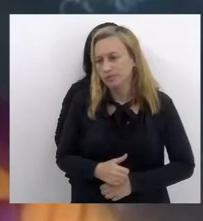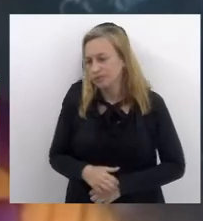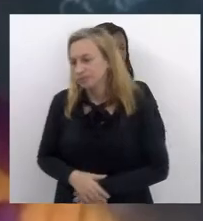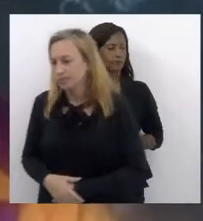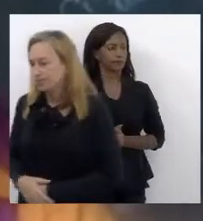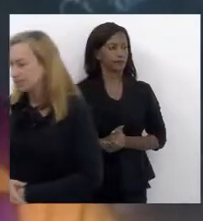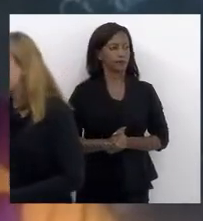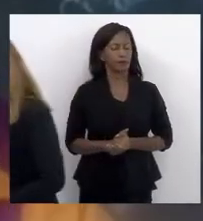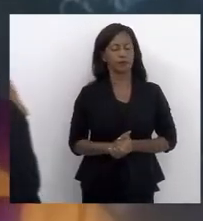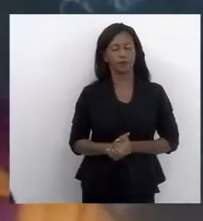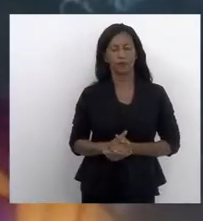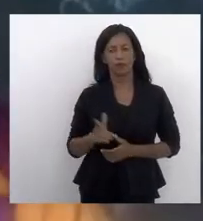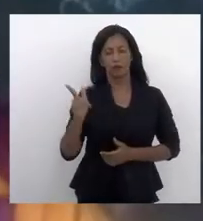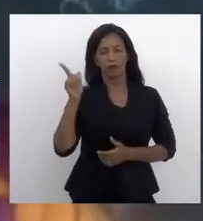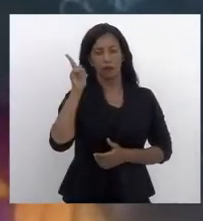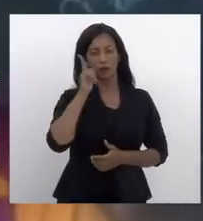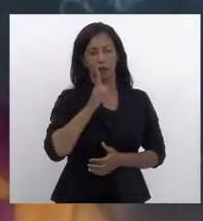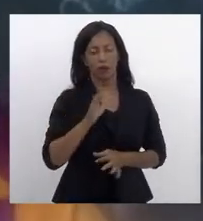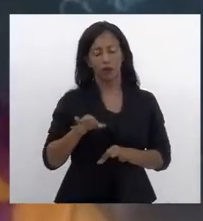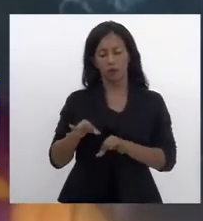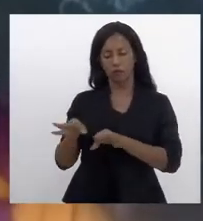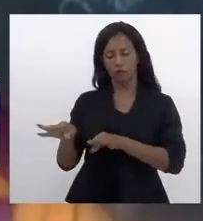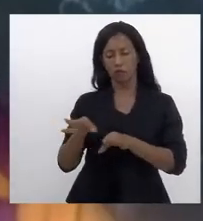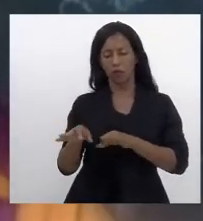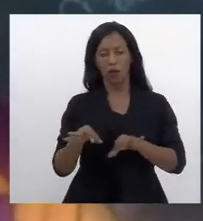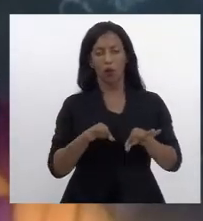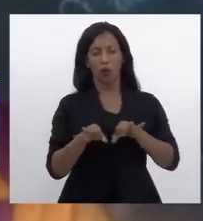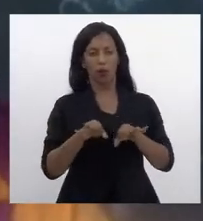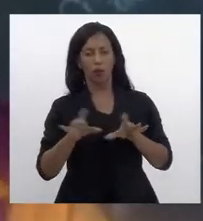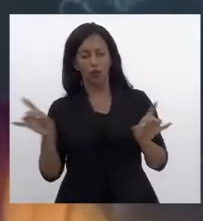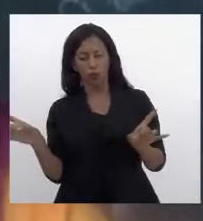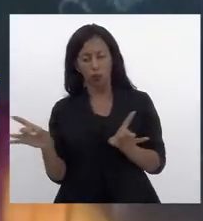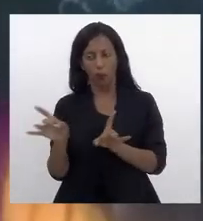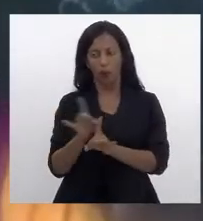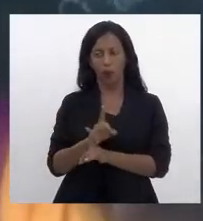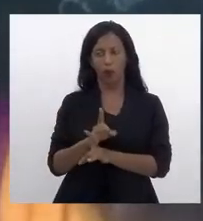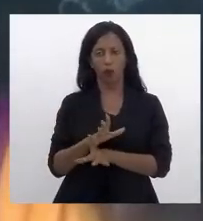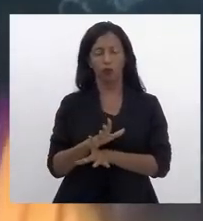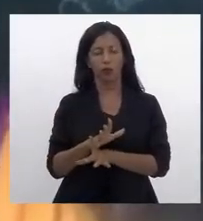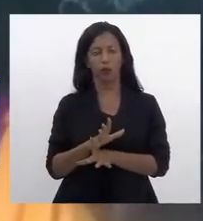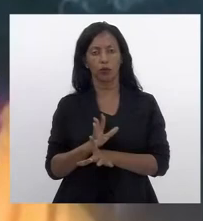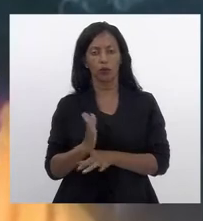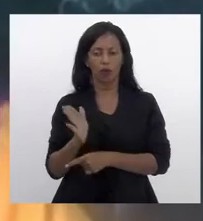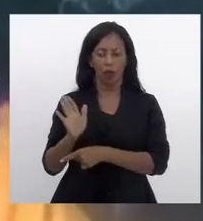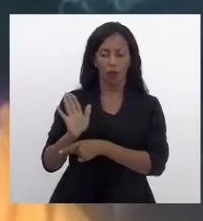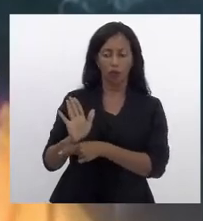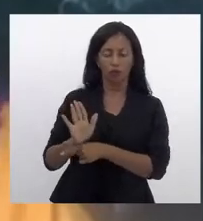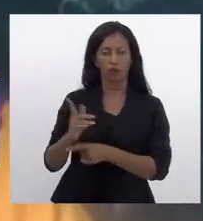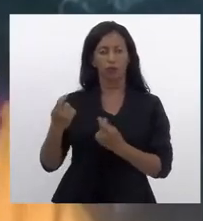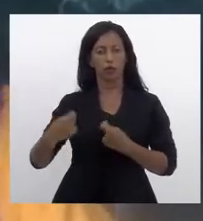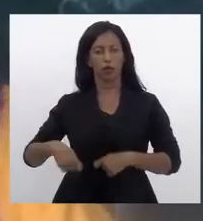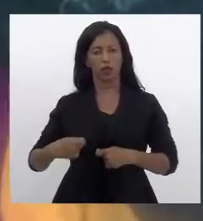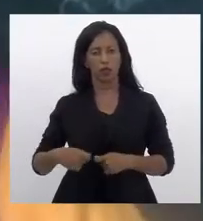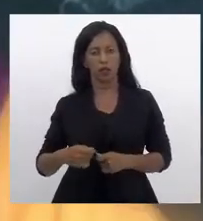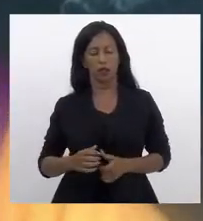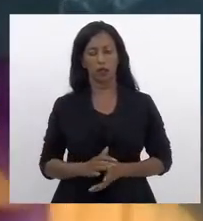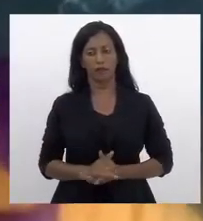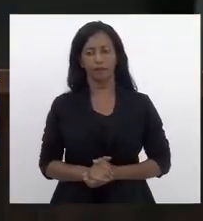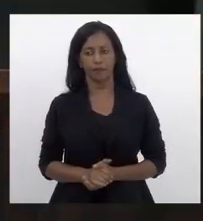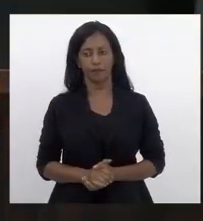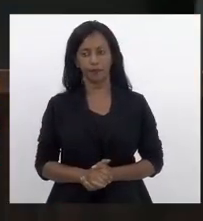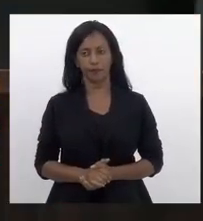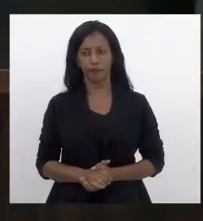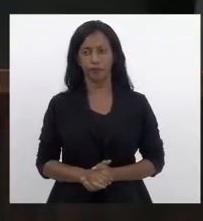construir com eles um projeto mais redondo, mais completo, que de fato atenda às suas necessidades. Eu